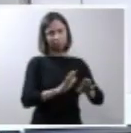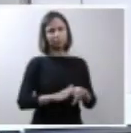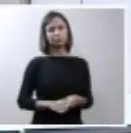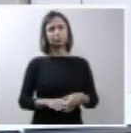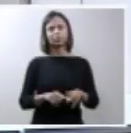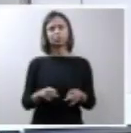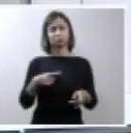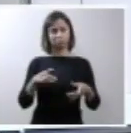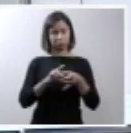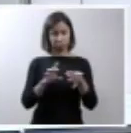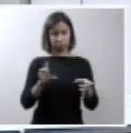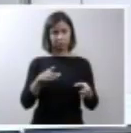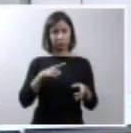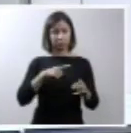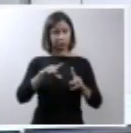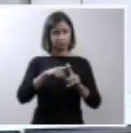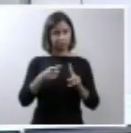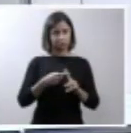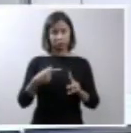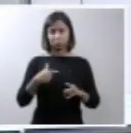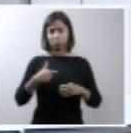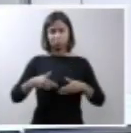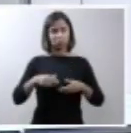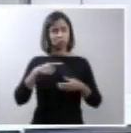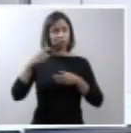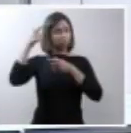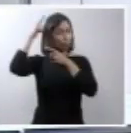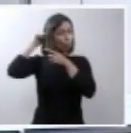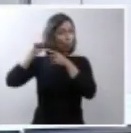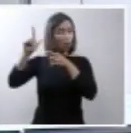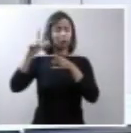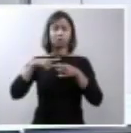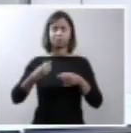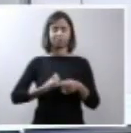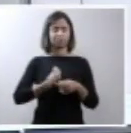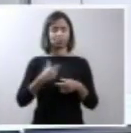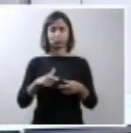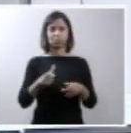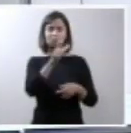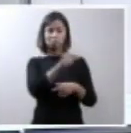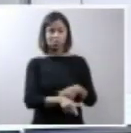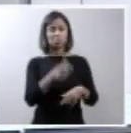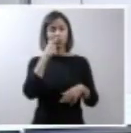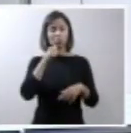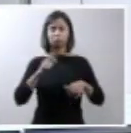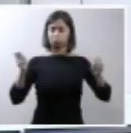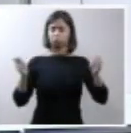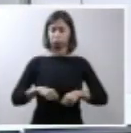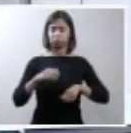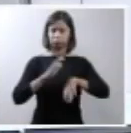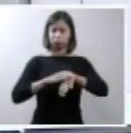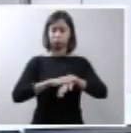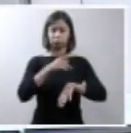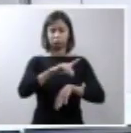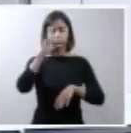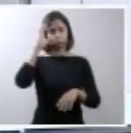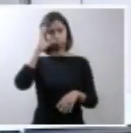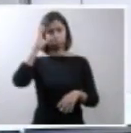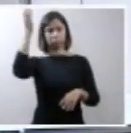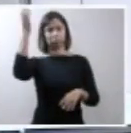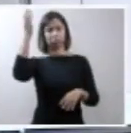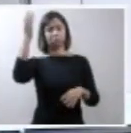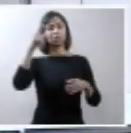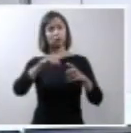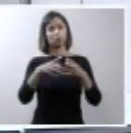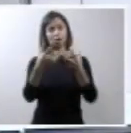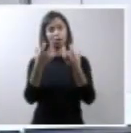prevalece um concepto sem qualquer possibilidade vida sobre uma cidadã plenamente capaz de tomar